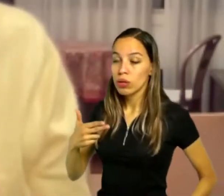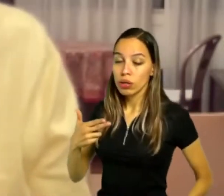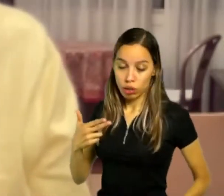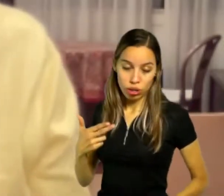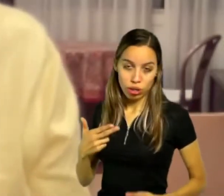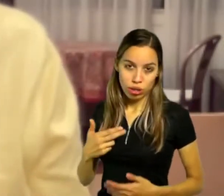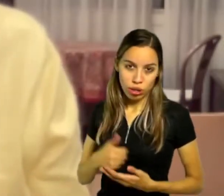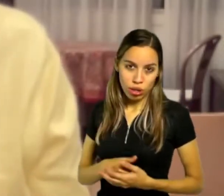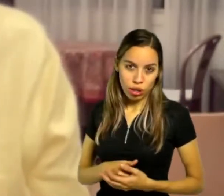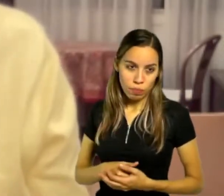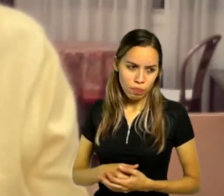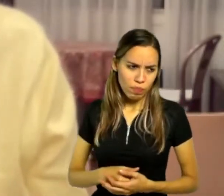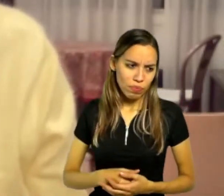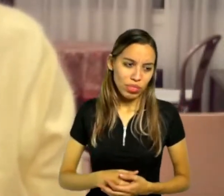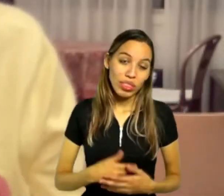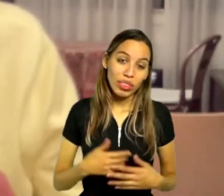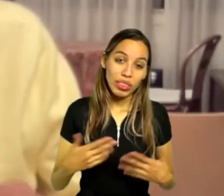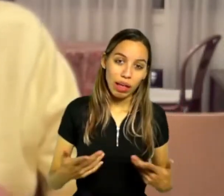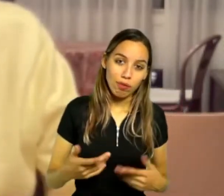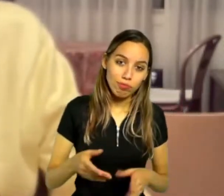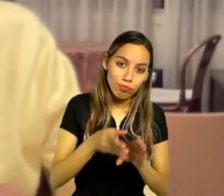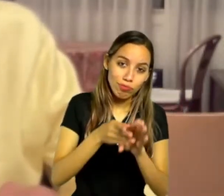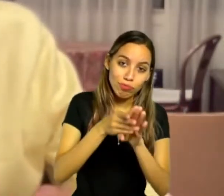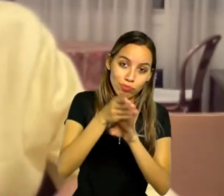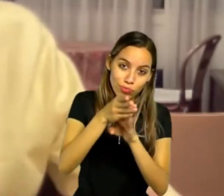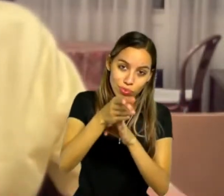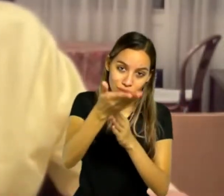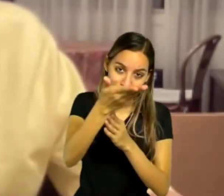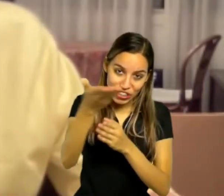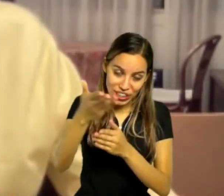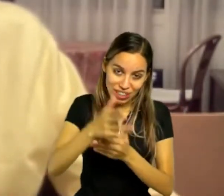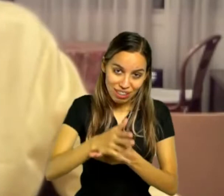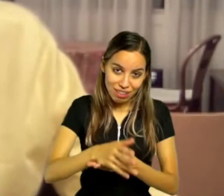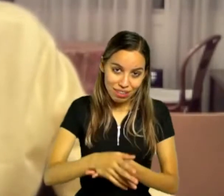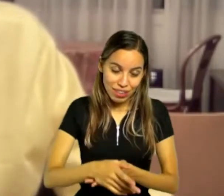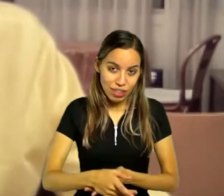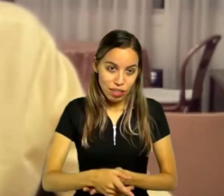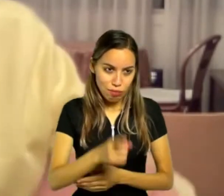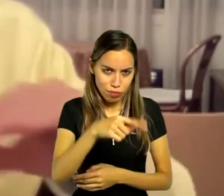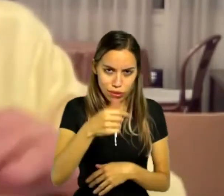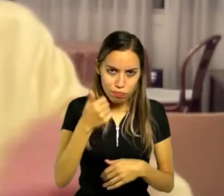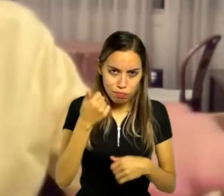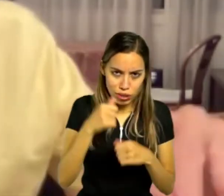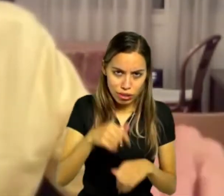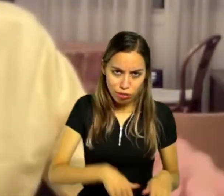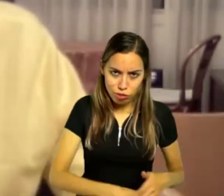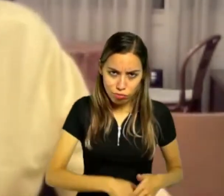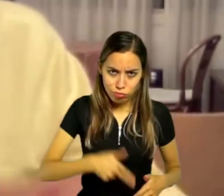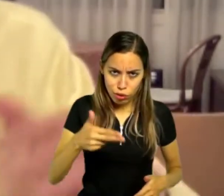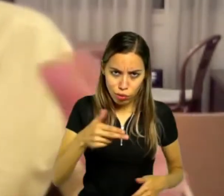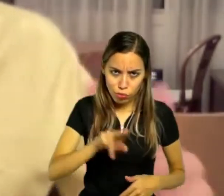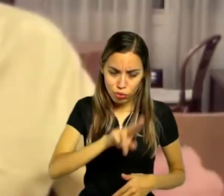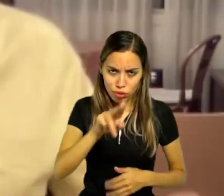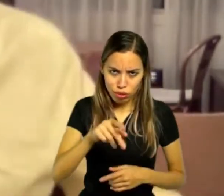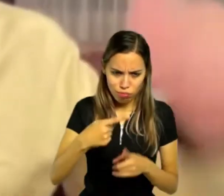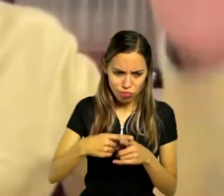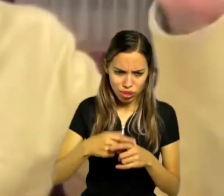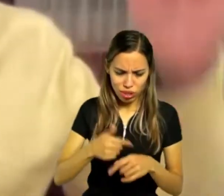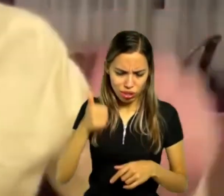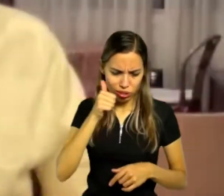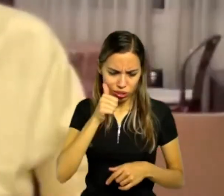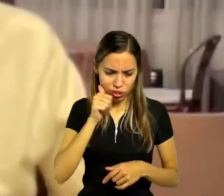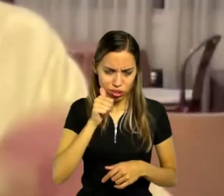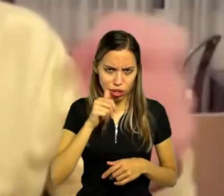mulheres vivem na sociedade brasileira como cidadãs de segunda classe. Essa é a realidade. Claro que você